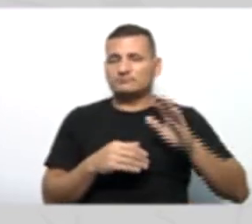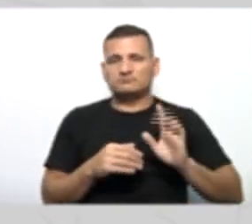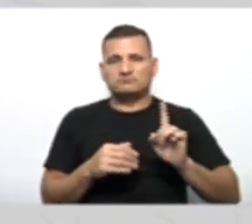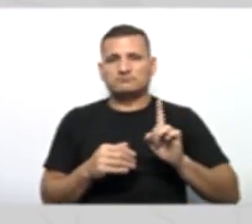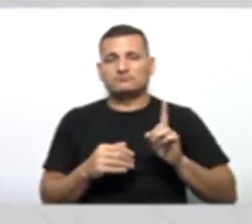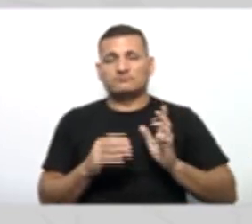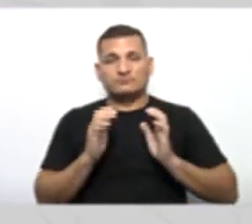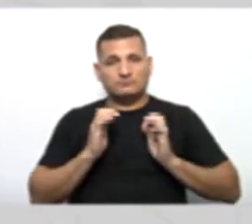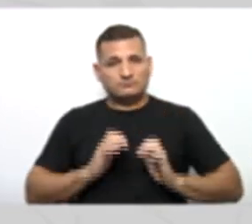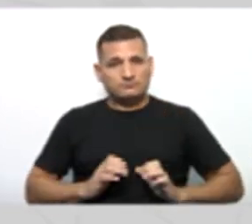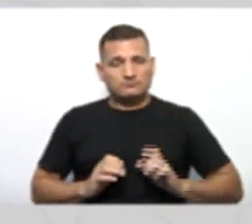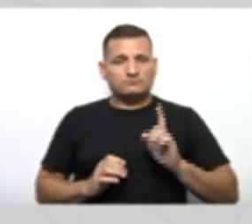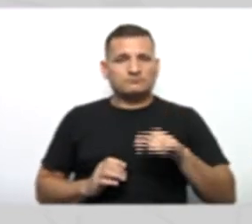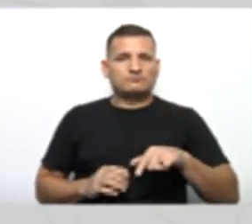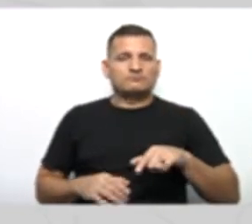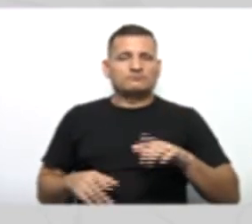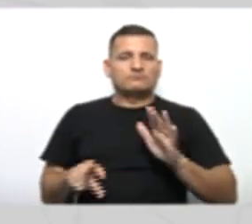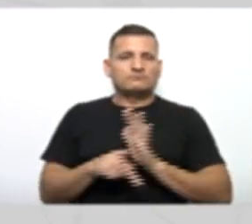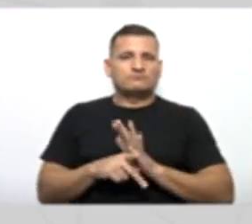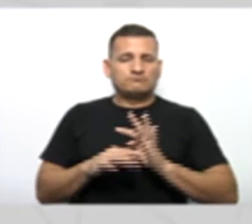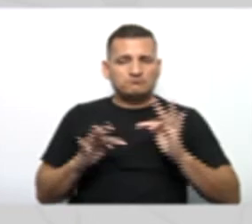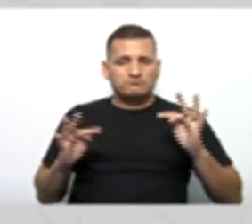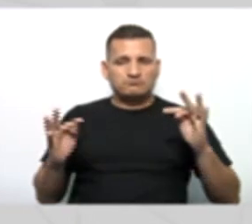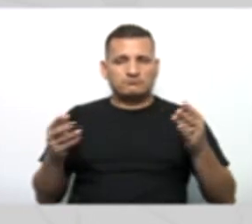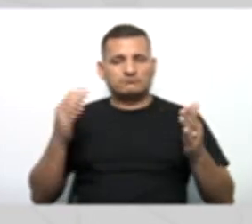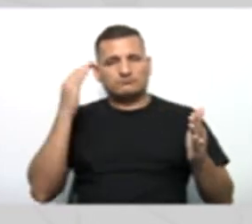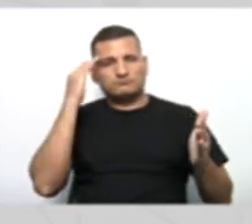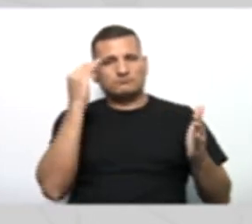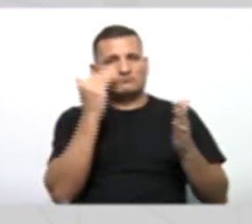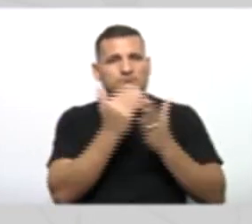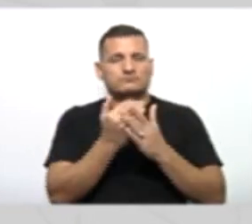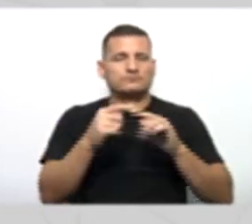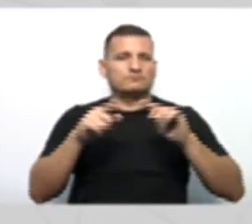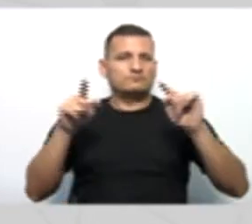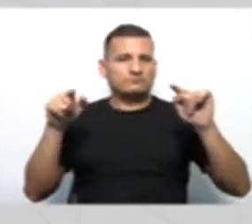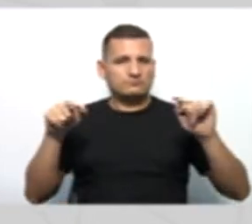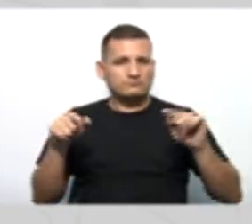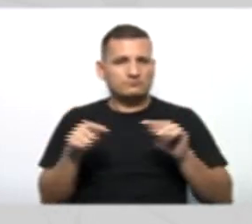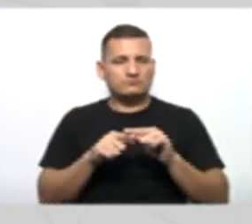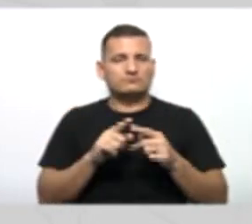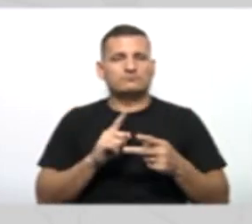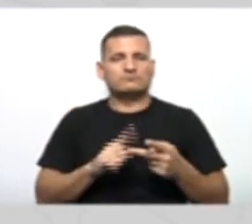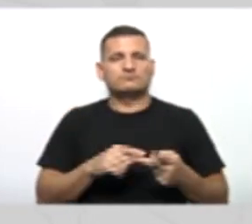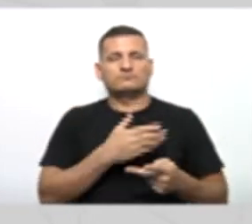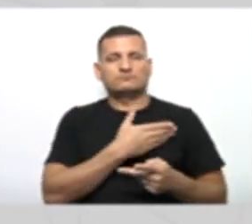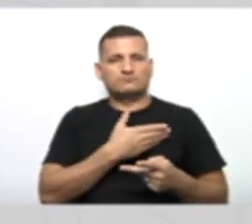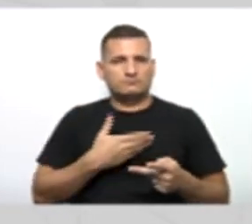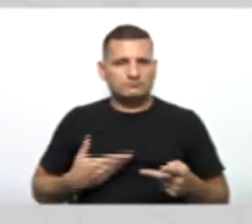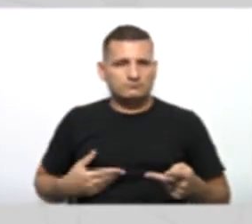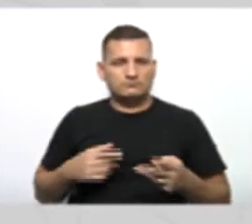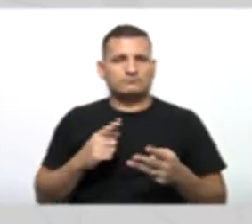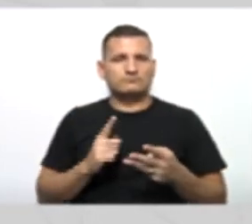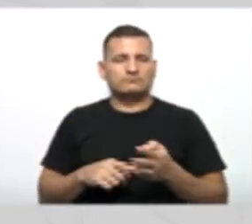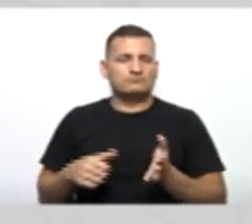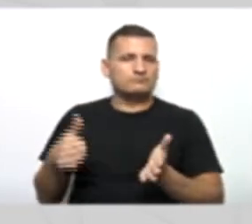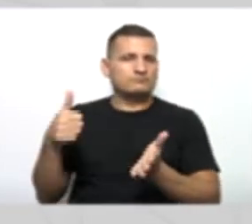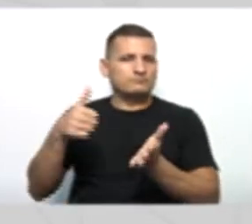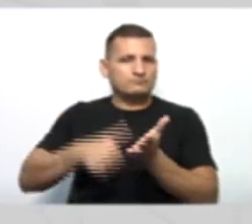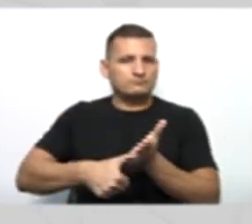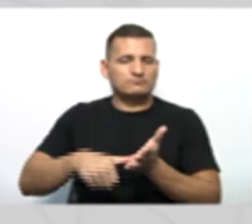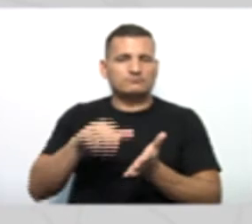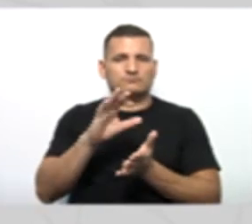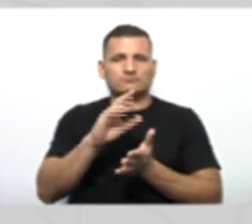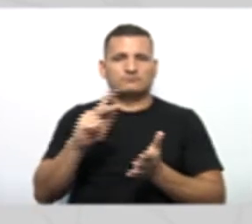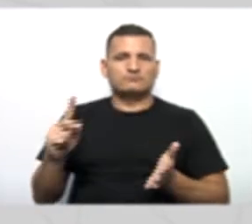deve ser seguida por todos os funcionários de uma empresa de um órgão público por todos os associados de uma